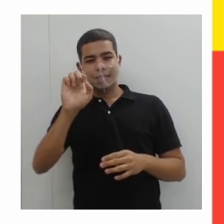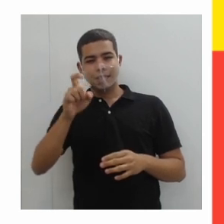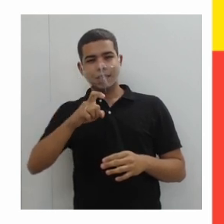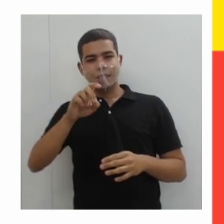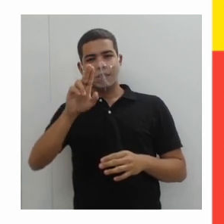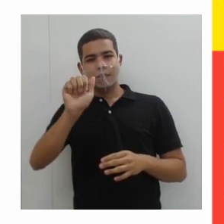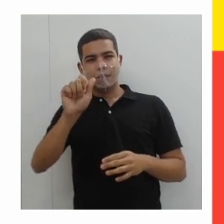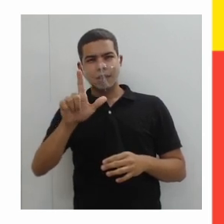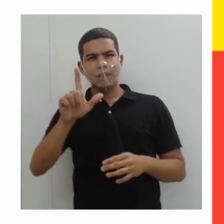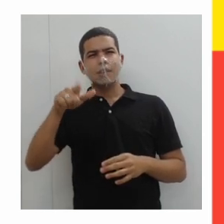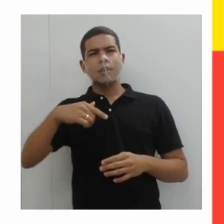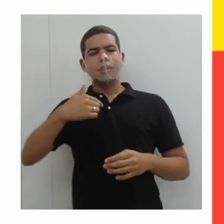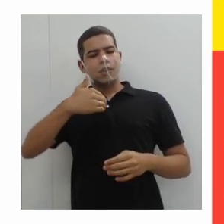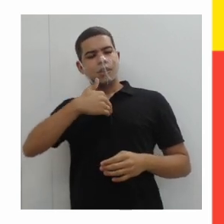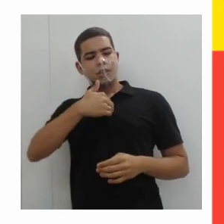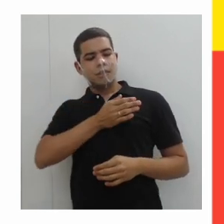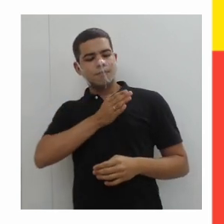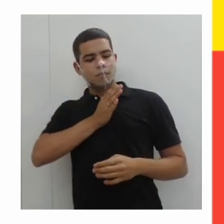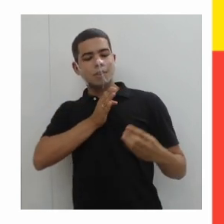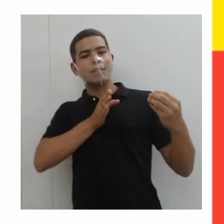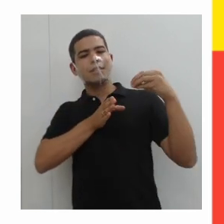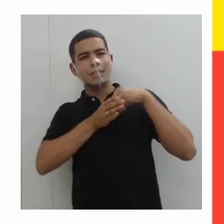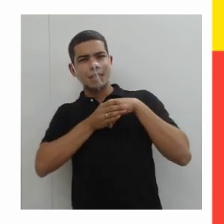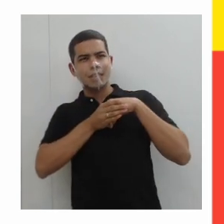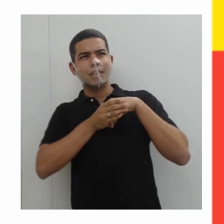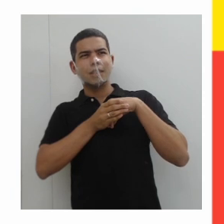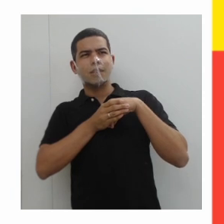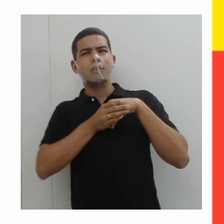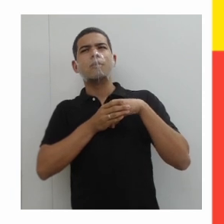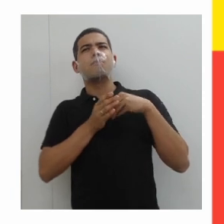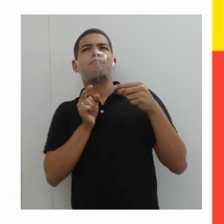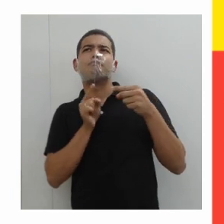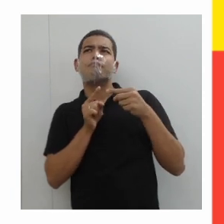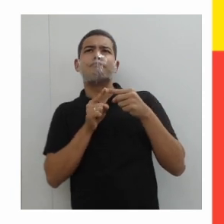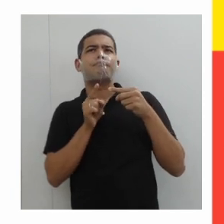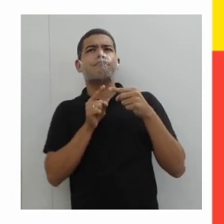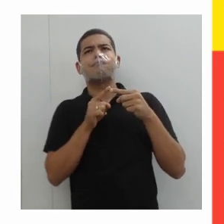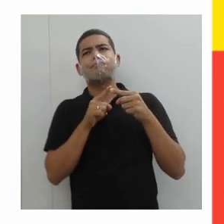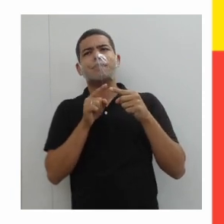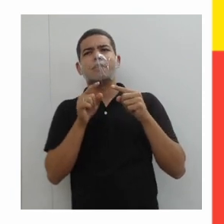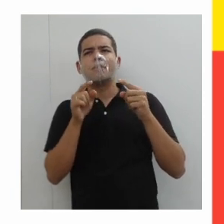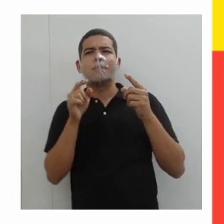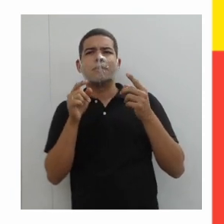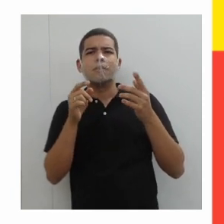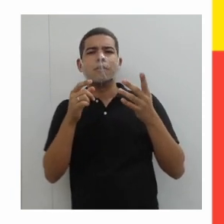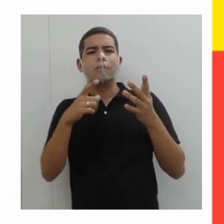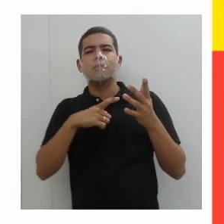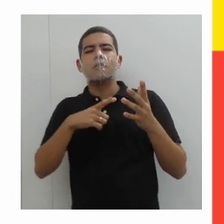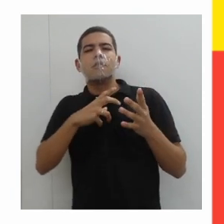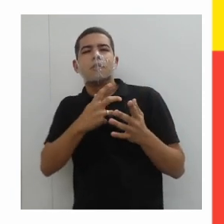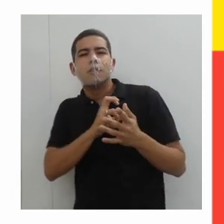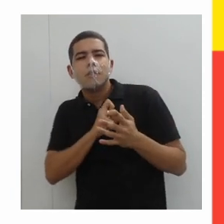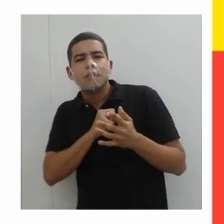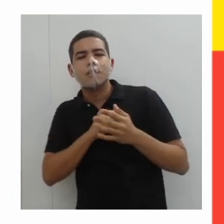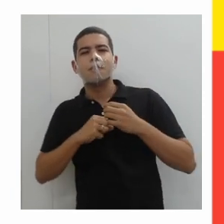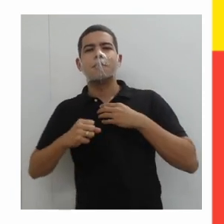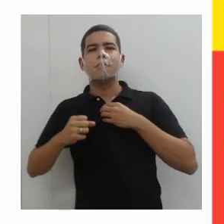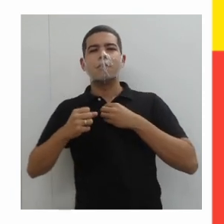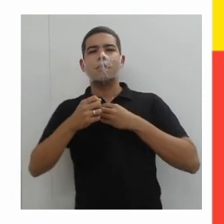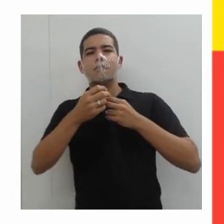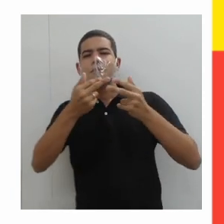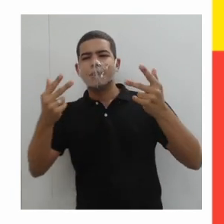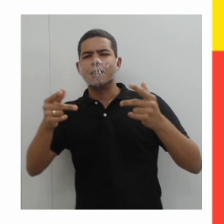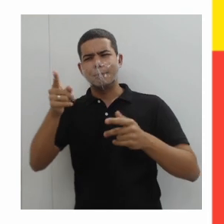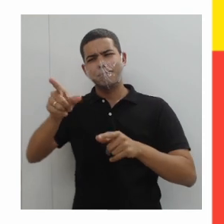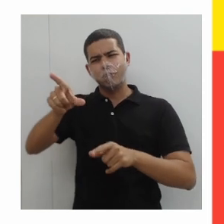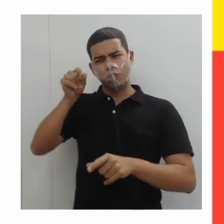está no coração. Por que ela está no coração? O coração é o símbolo do afeto, é o símbolo do amor. A gente está falando sobre afetividade. Ah, porque você